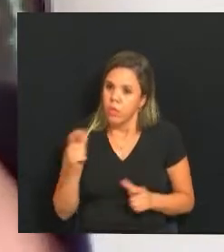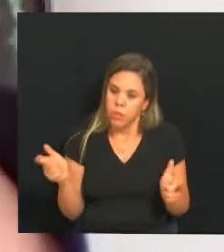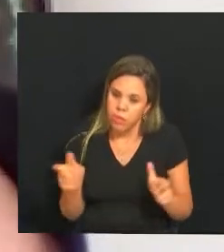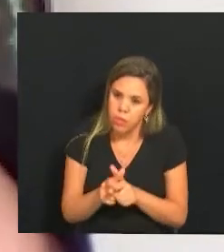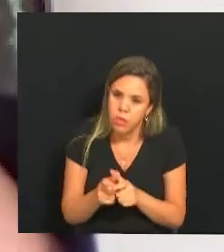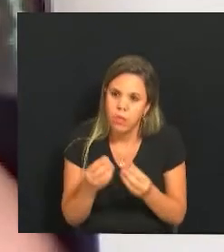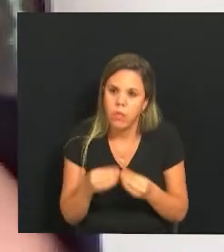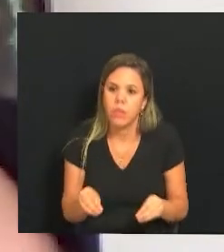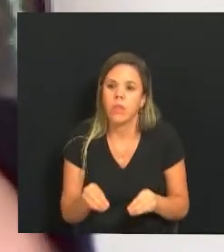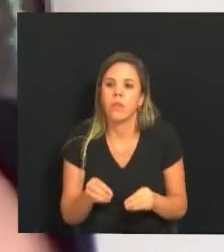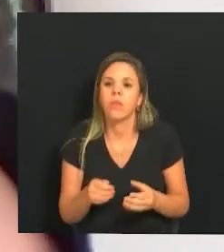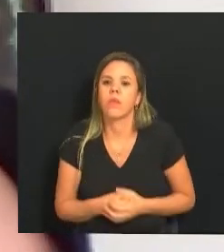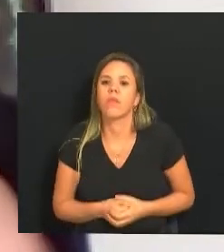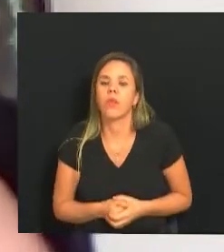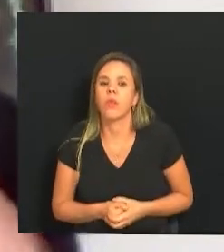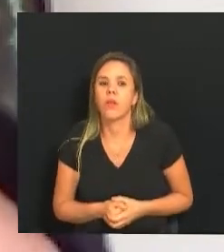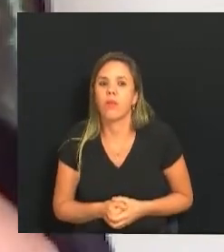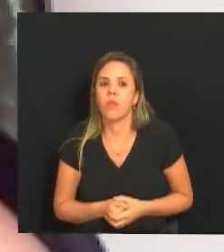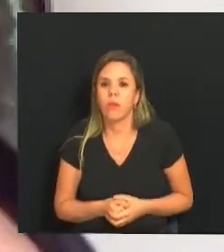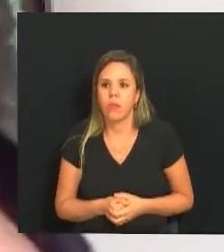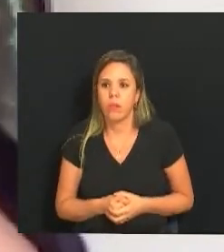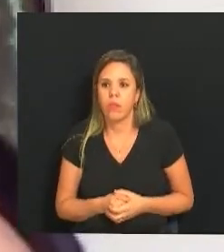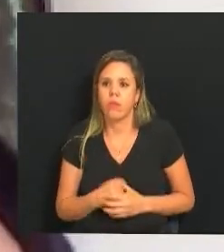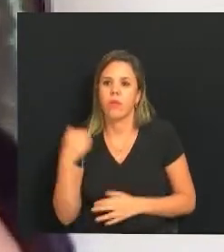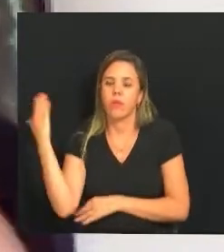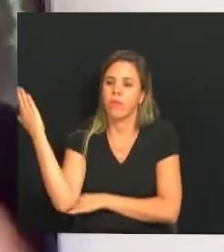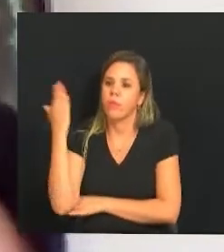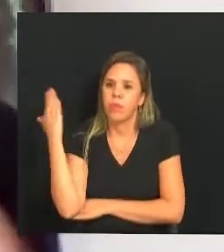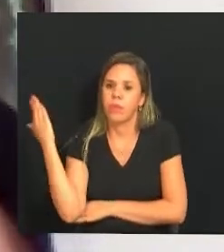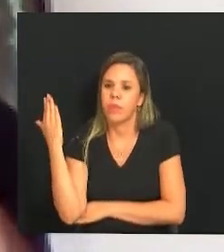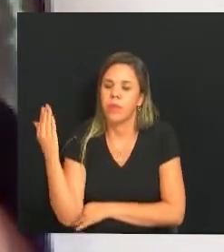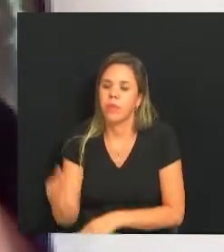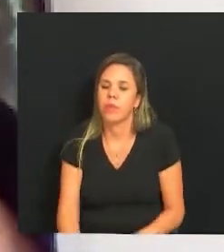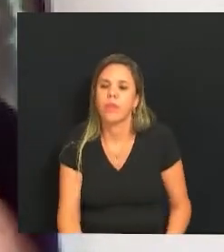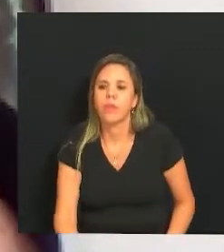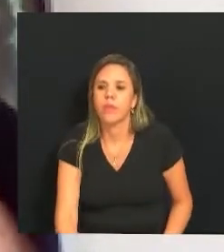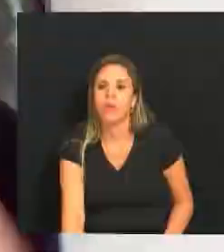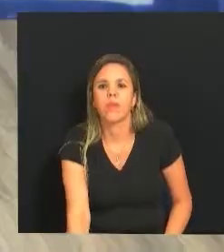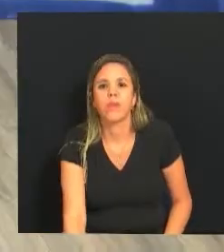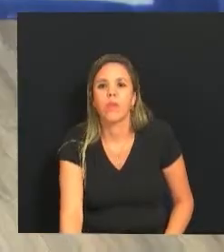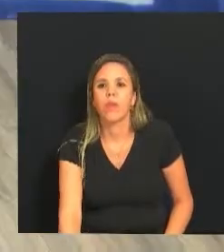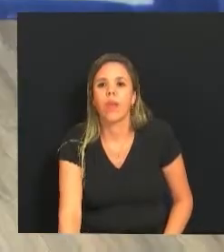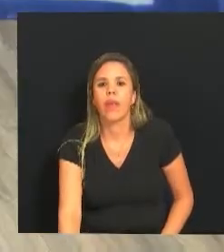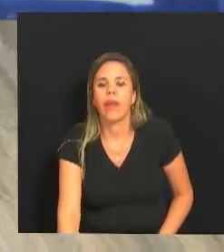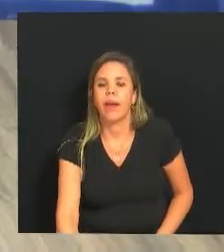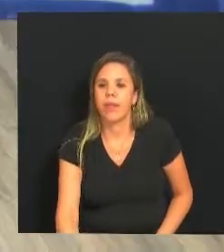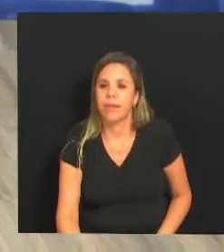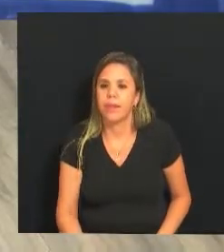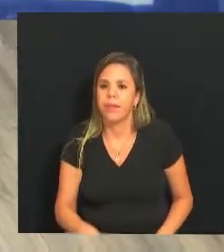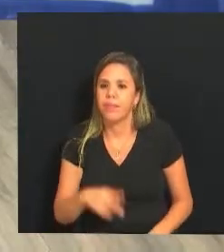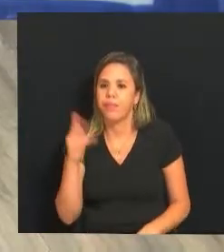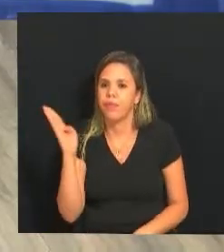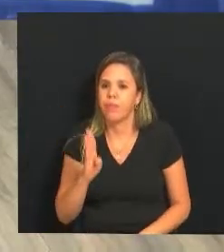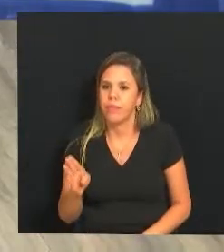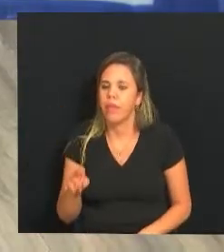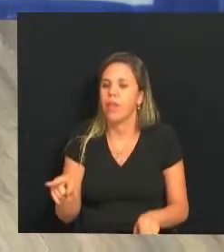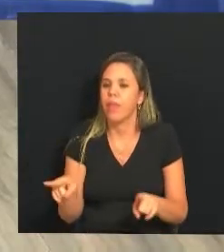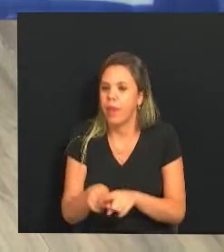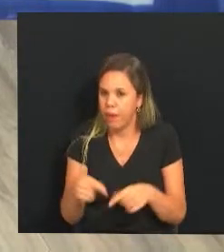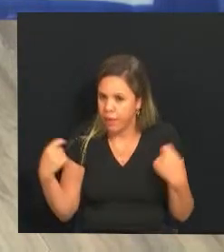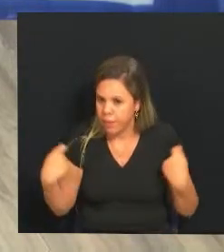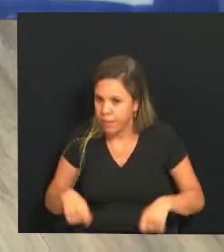menor impacto possível no clima, nas nossas vidas. E, aliás, essa é uma tarefa de casa para o Brasil também, né? A